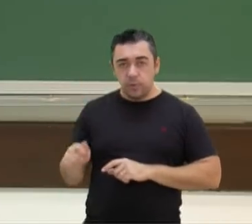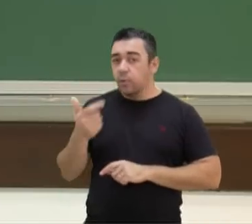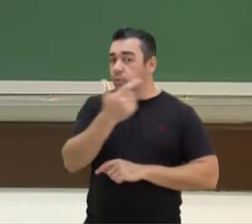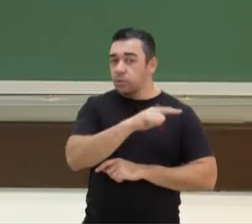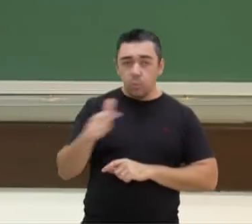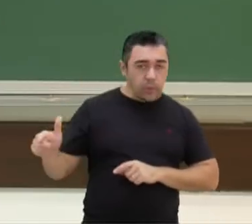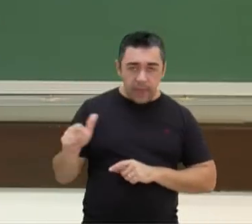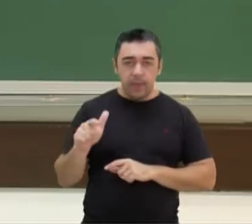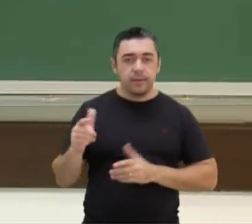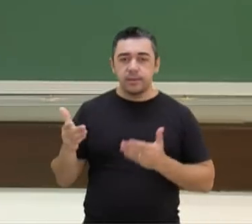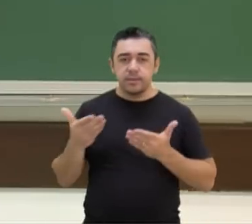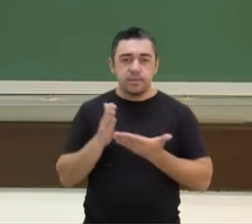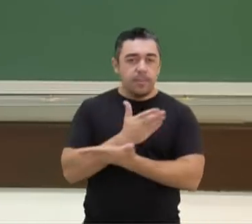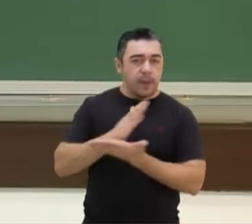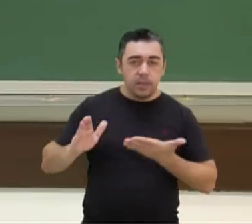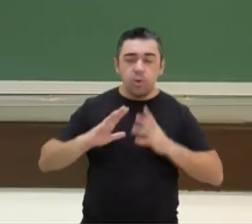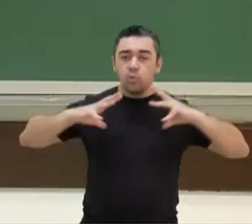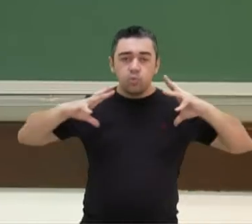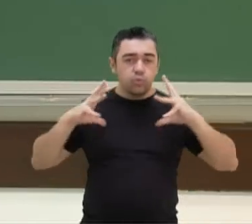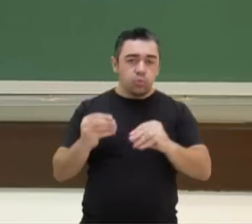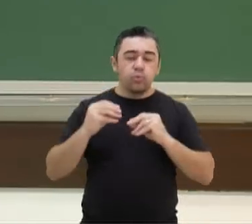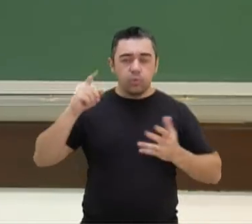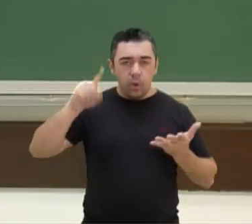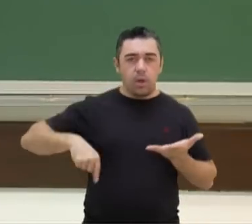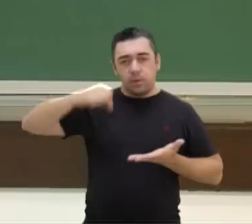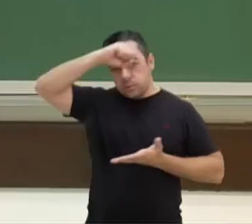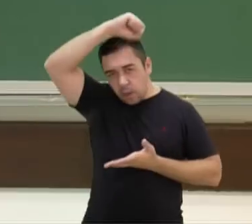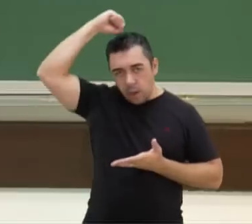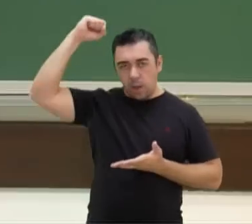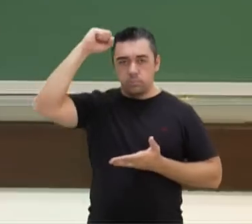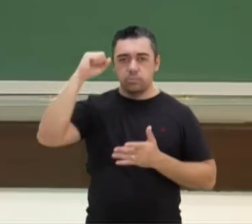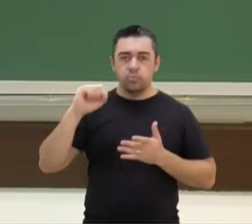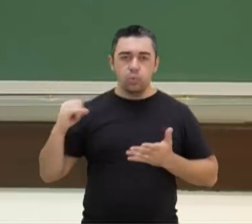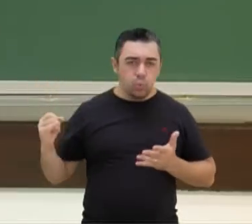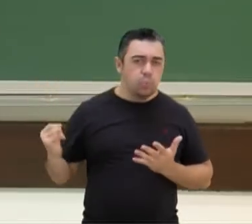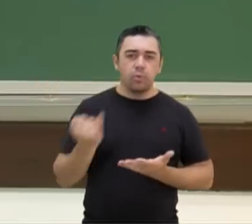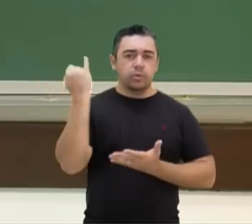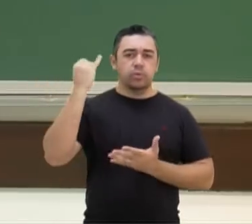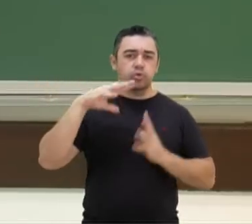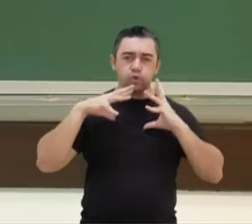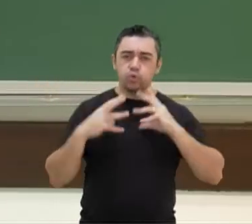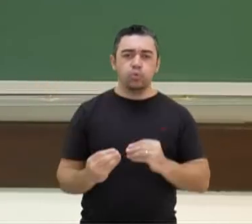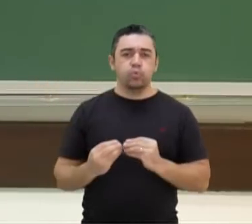e profano no sentido que tudo é sagrado. Tudo que eles fazem,